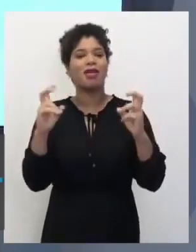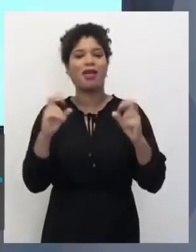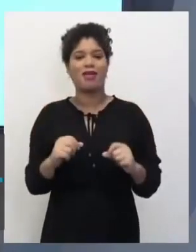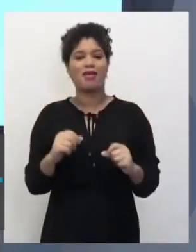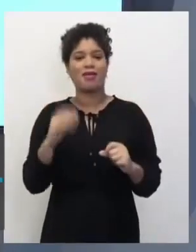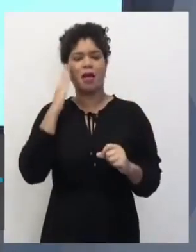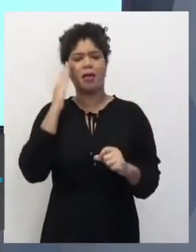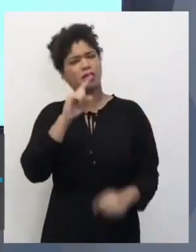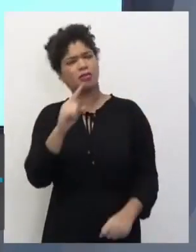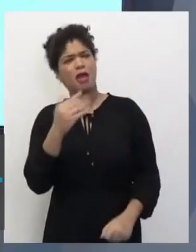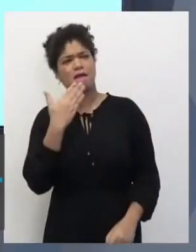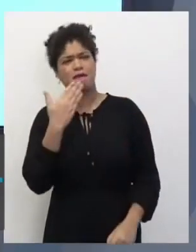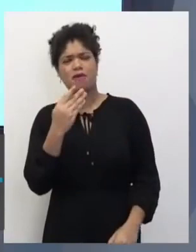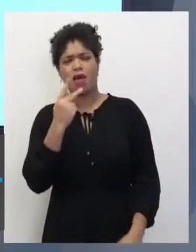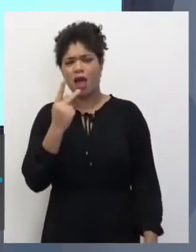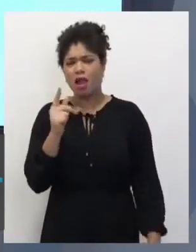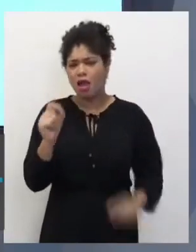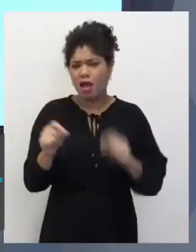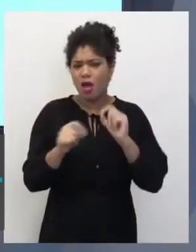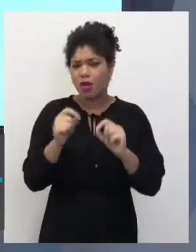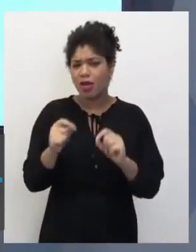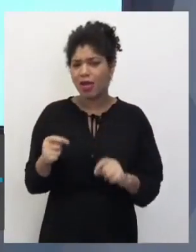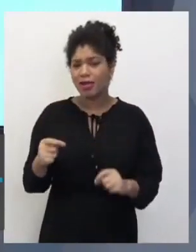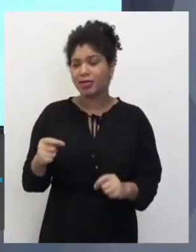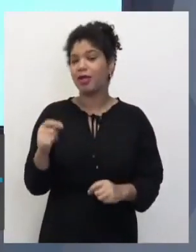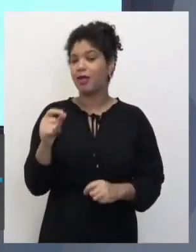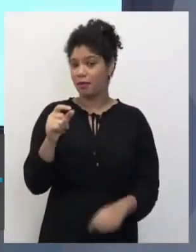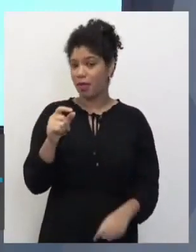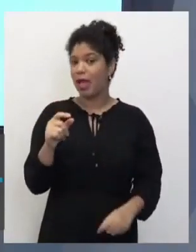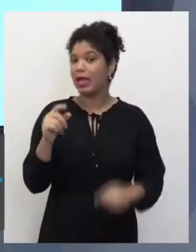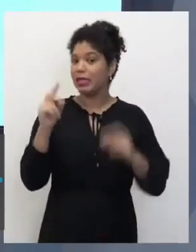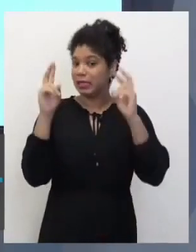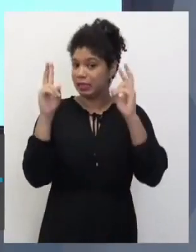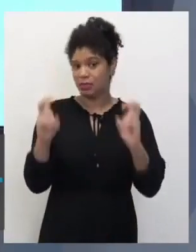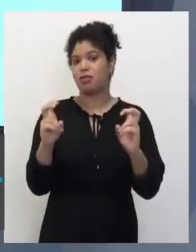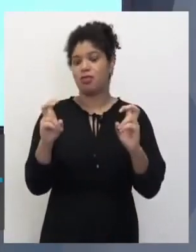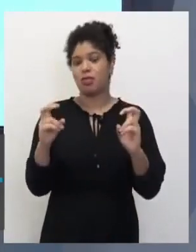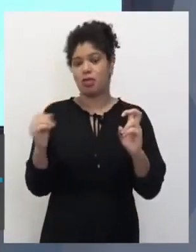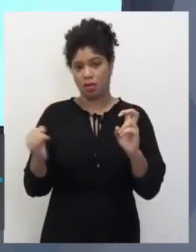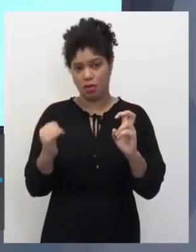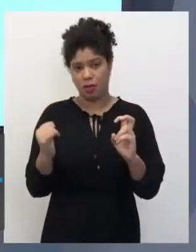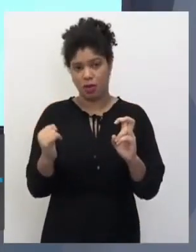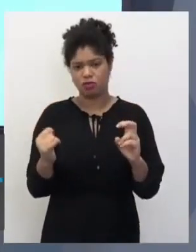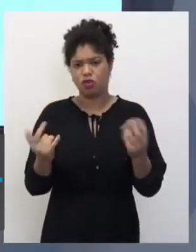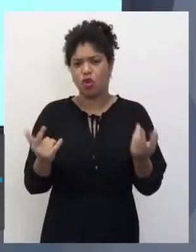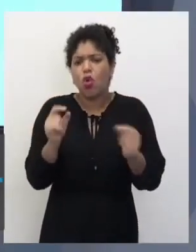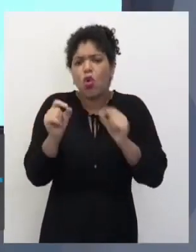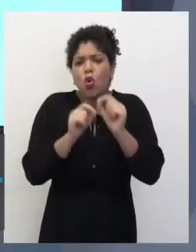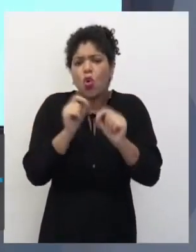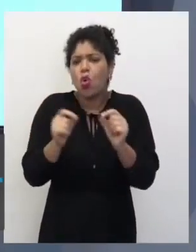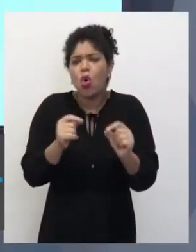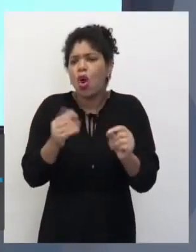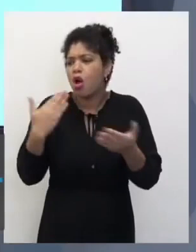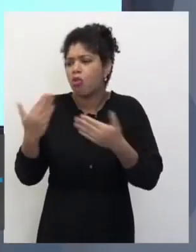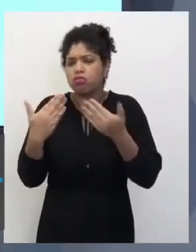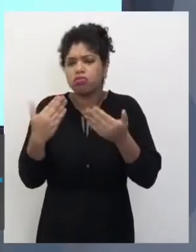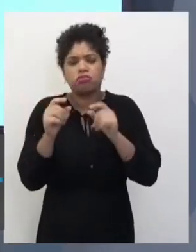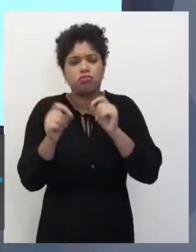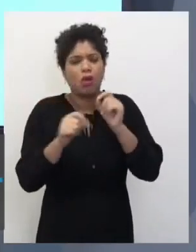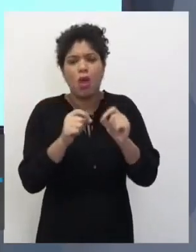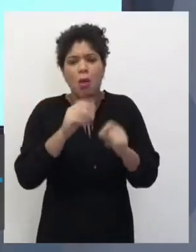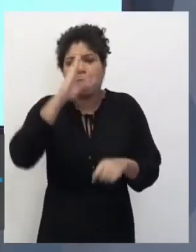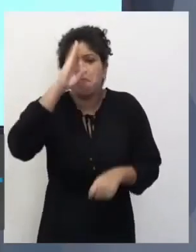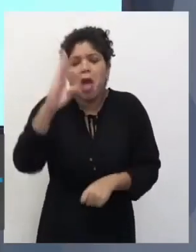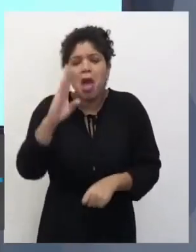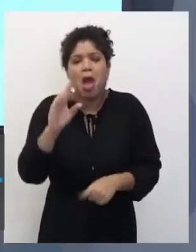pessoas estão falando. Quando eu falo em temática, então, é o assunto. Sobre o quê? É o que está falando ali, qual é o ponto